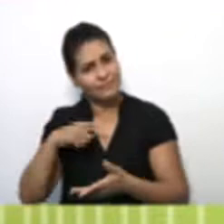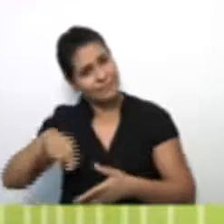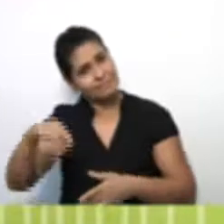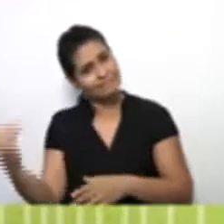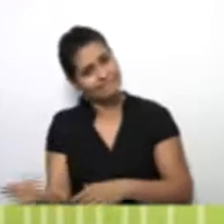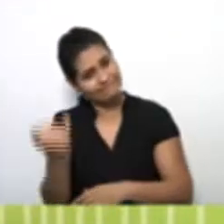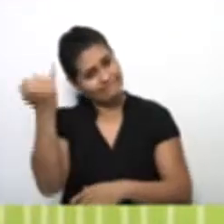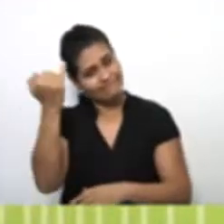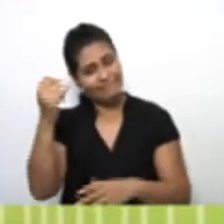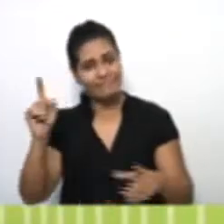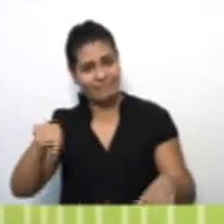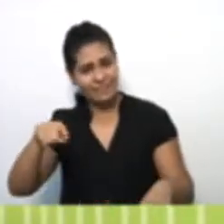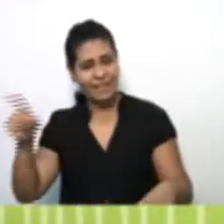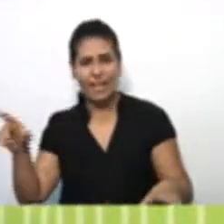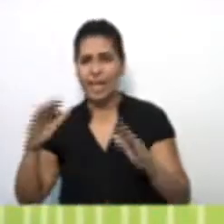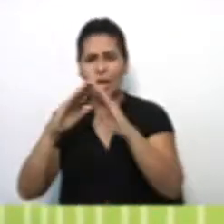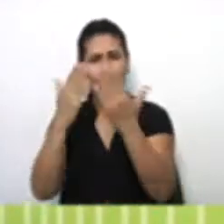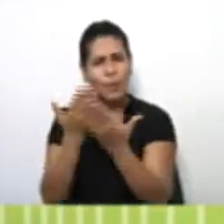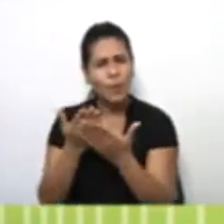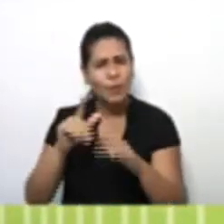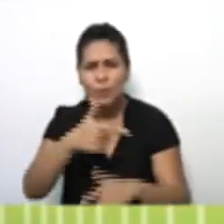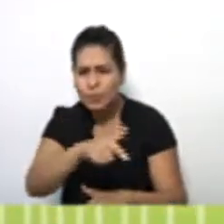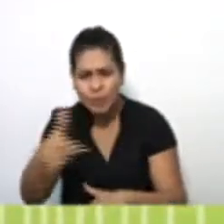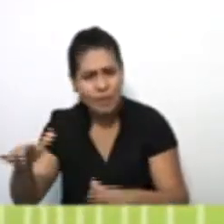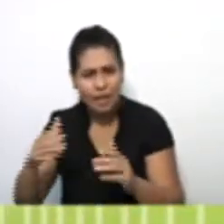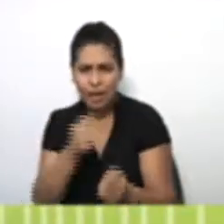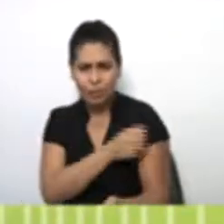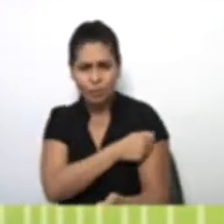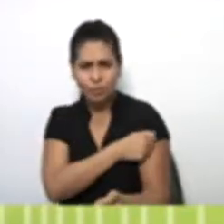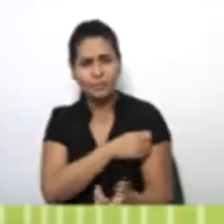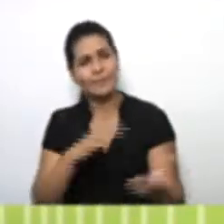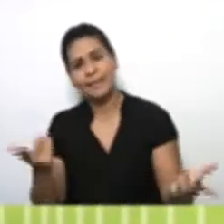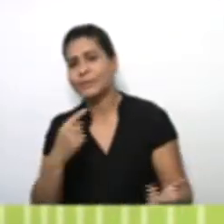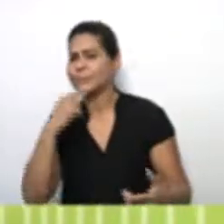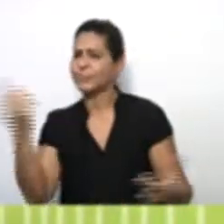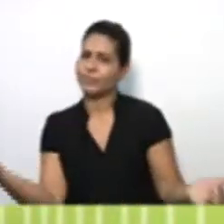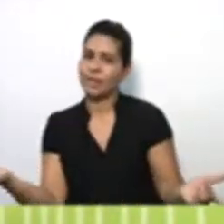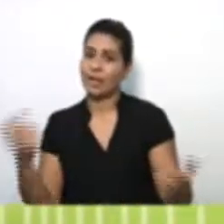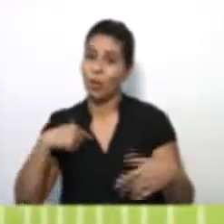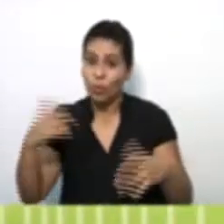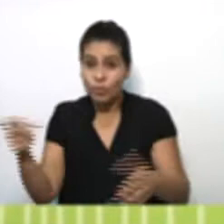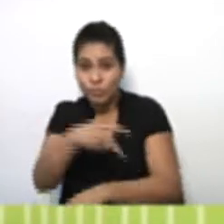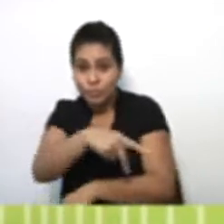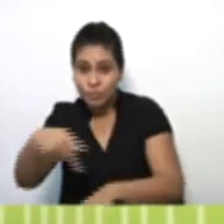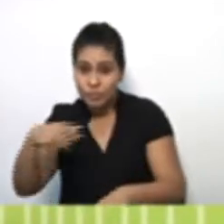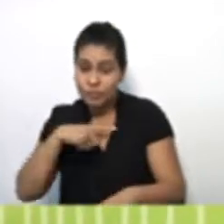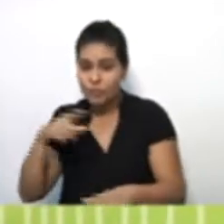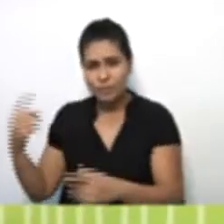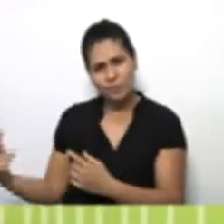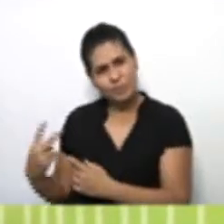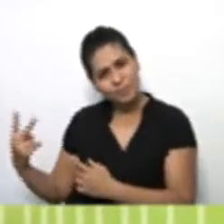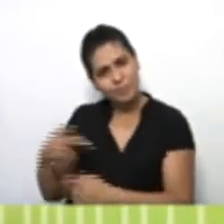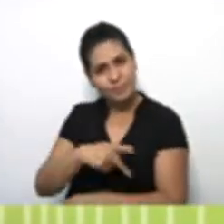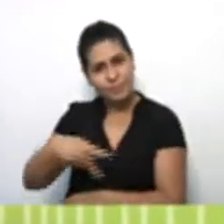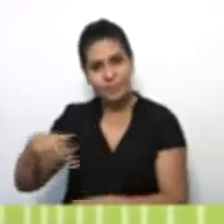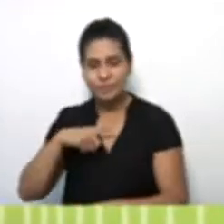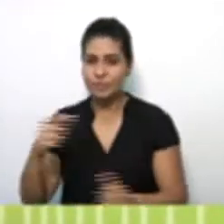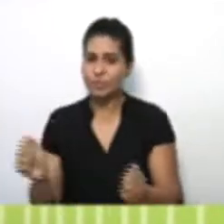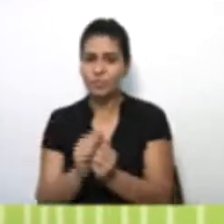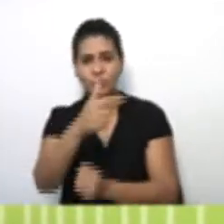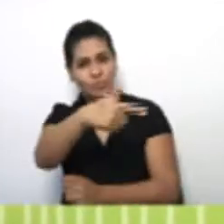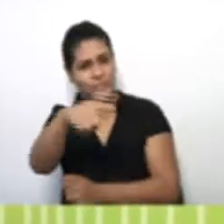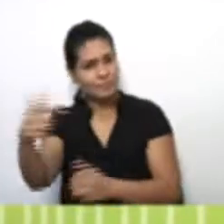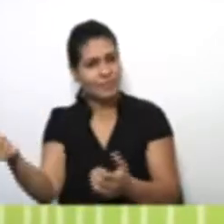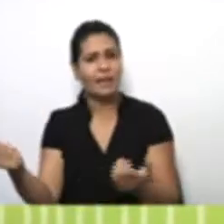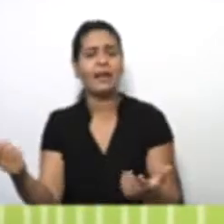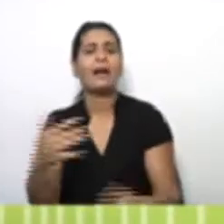são importantes. Existe escola sem alunos? Não. Não adiantava de nada eu como professor, professor Everton, estar aqui e não ter aluno